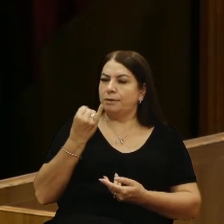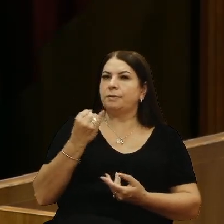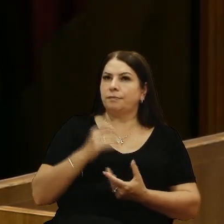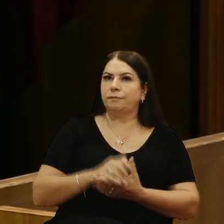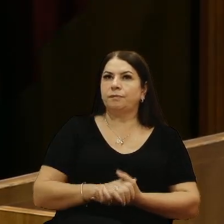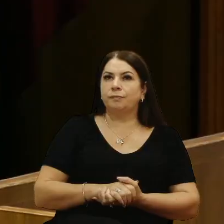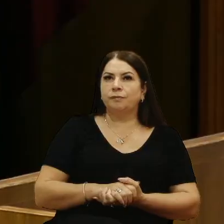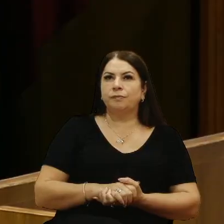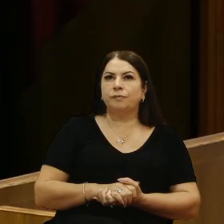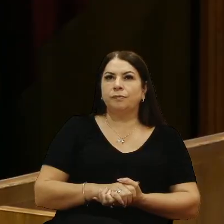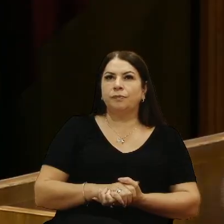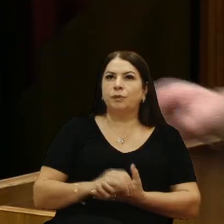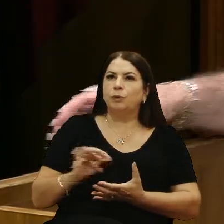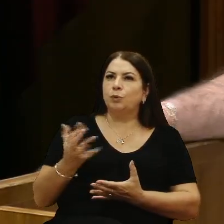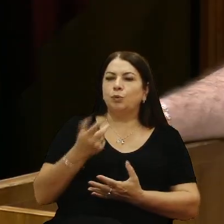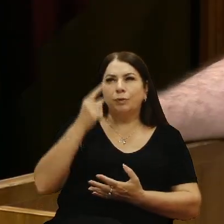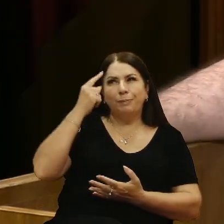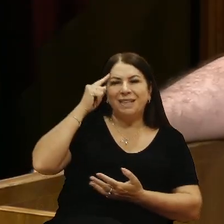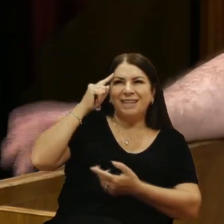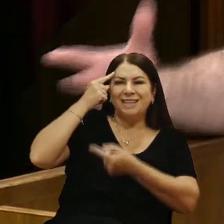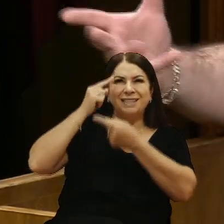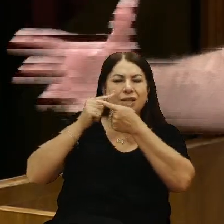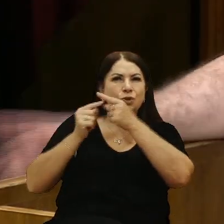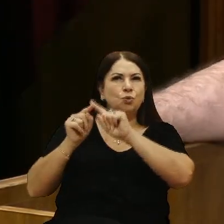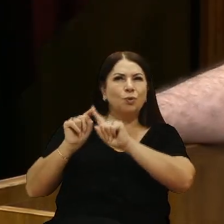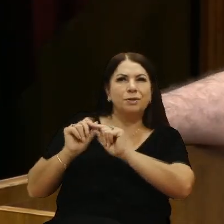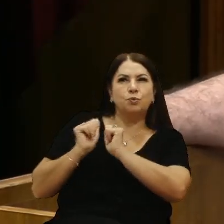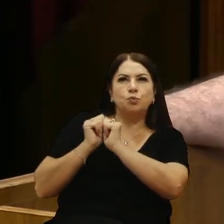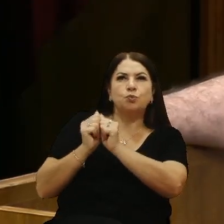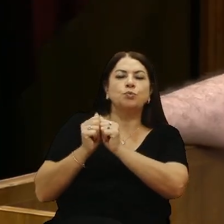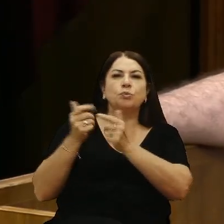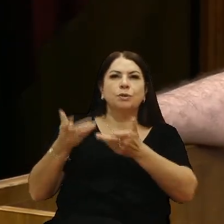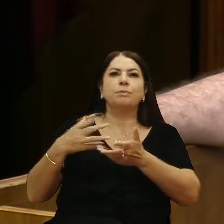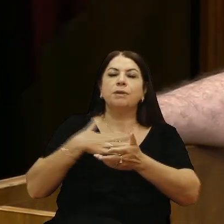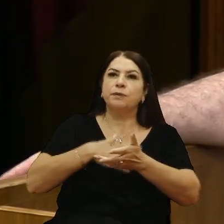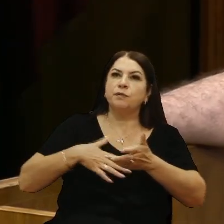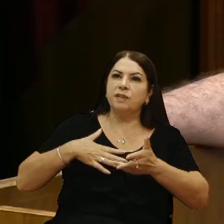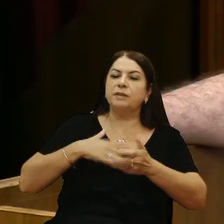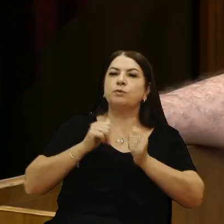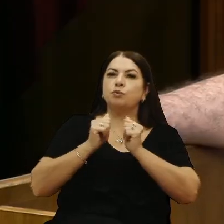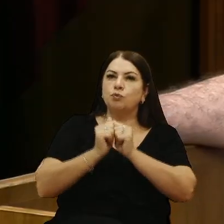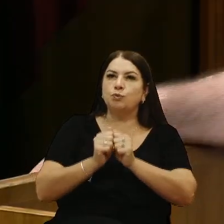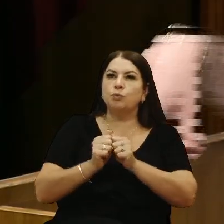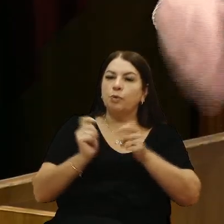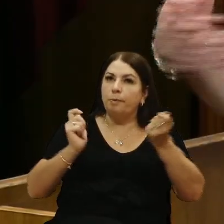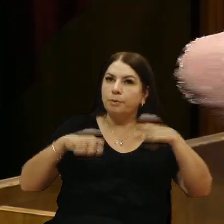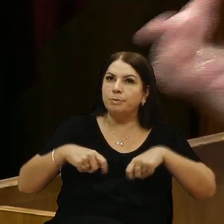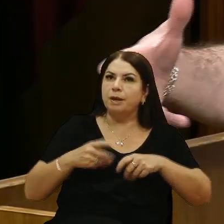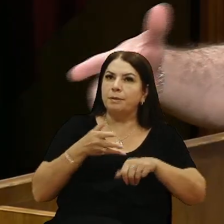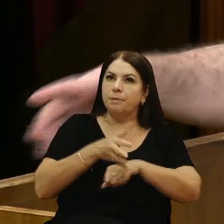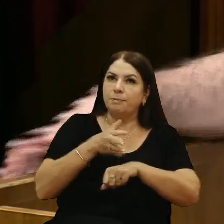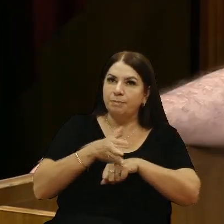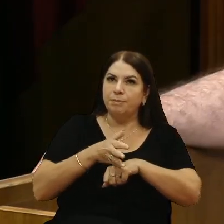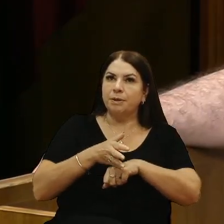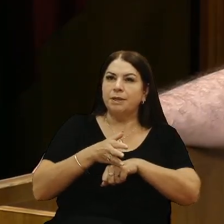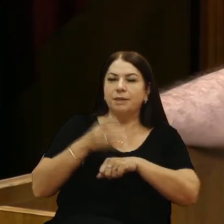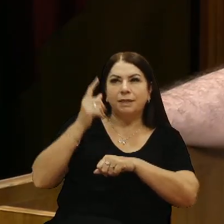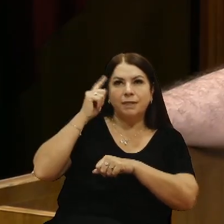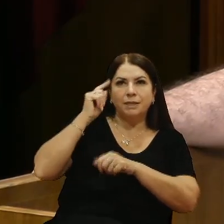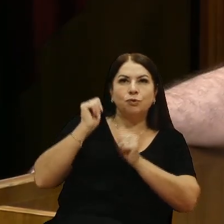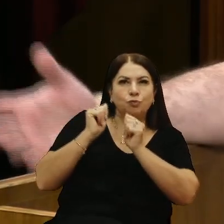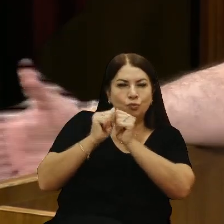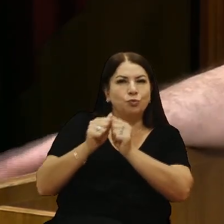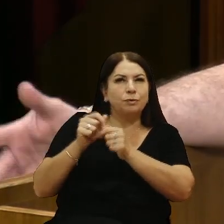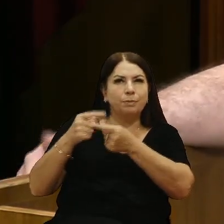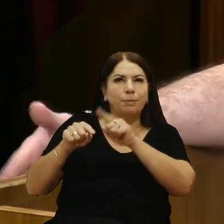relevância, e toda essa articulação, e tivemos a grata satisfação de ter a possibilidade de participar dessa articulação e